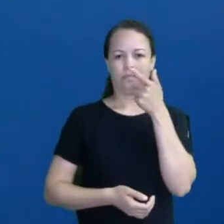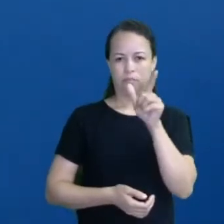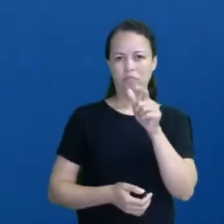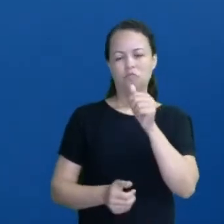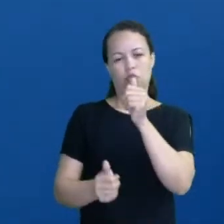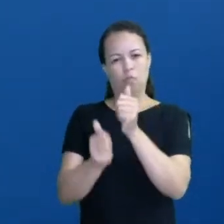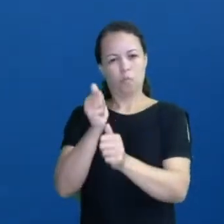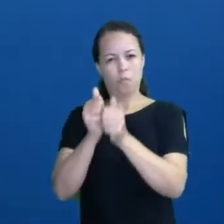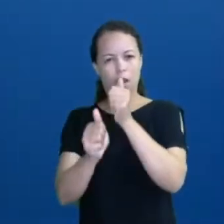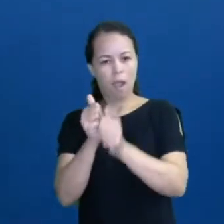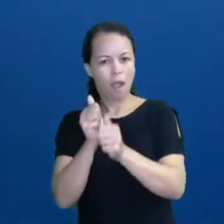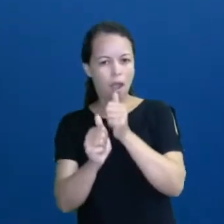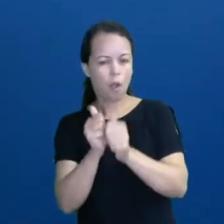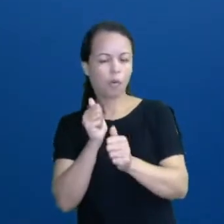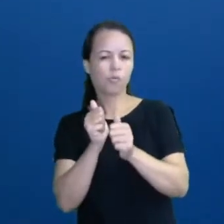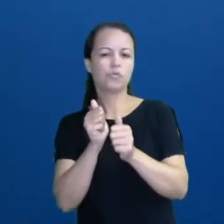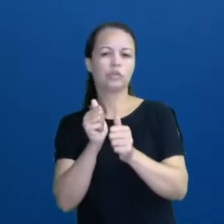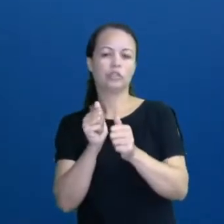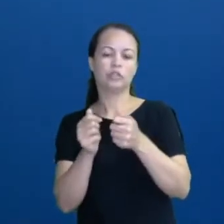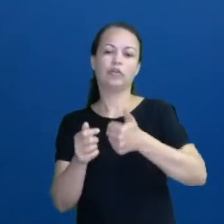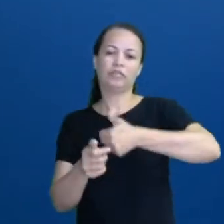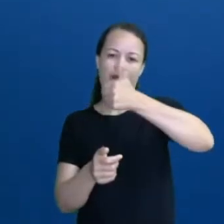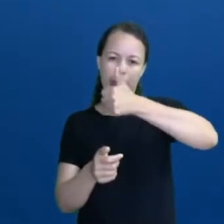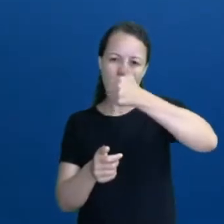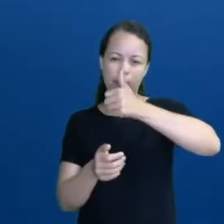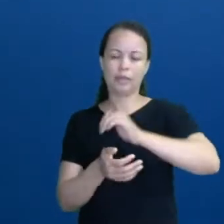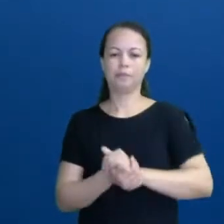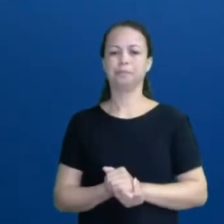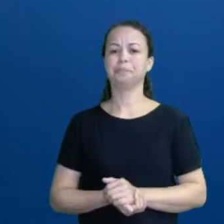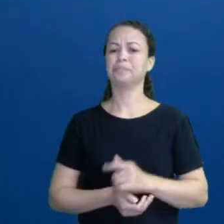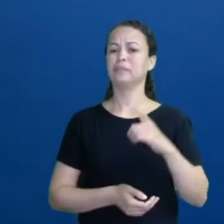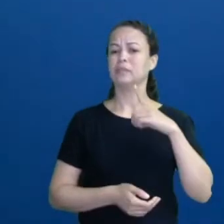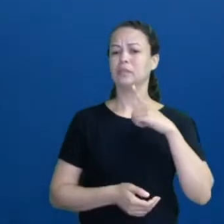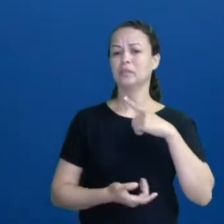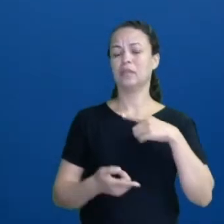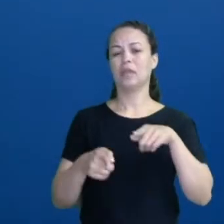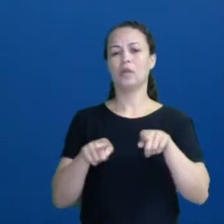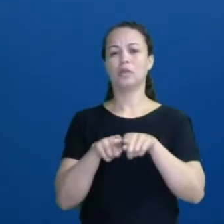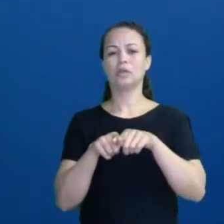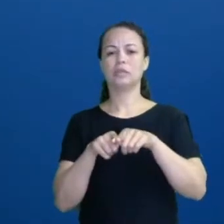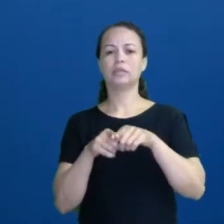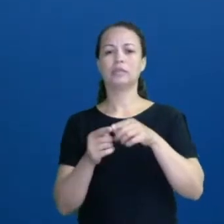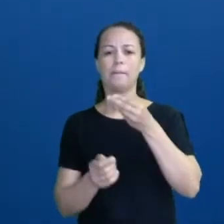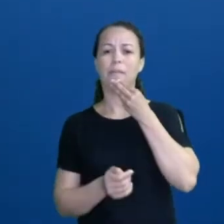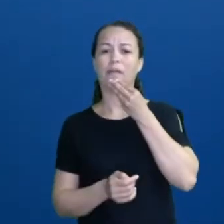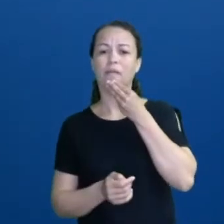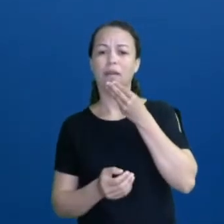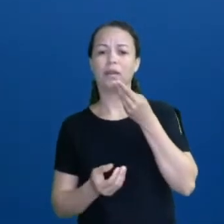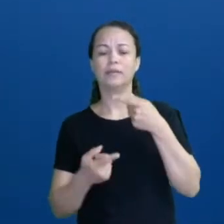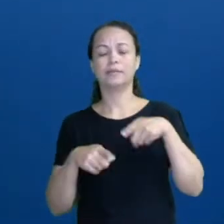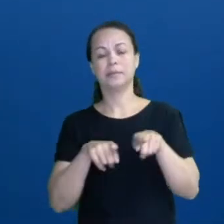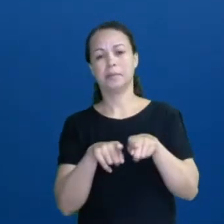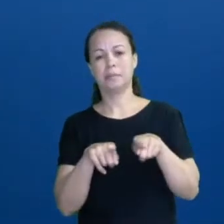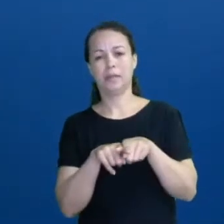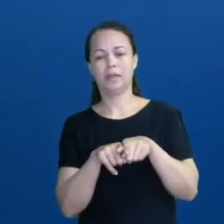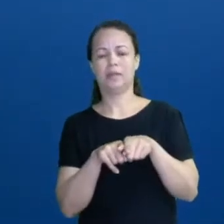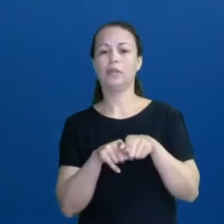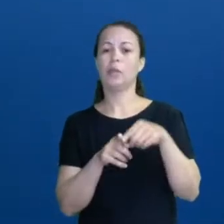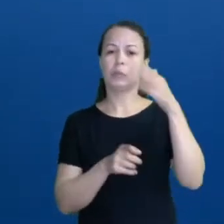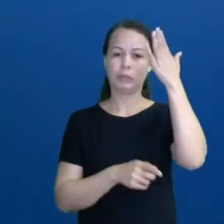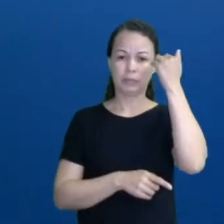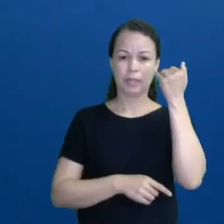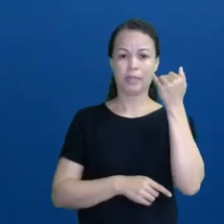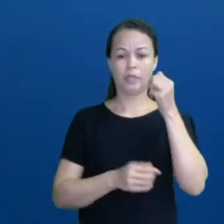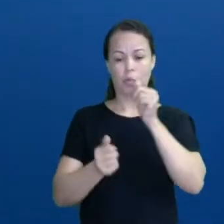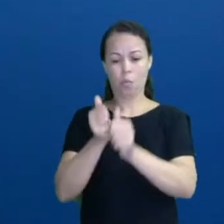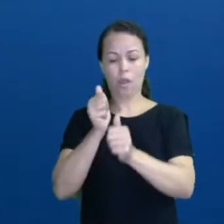o arroz, então ele vai primeiro. E também tem a lista das preferências. Por exemplo, eu sei que o arroz é importante,